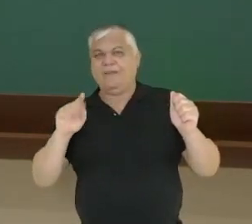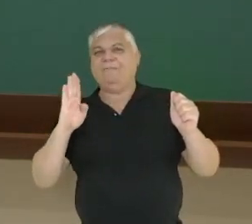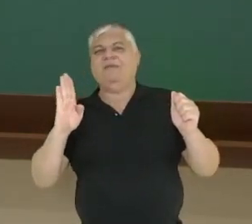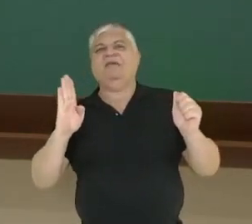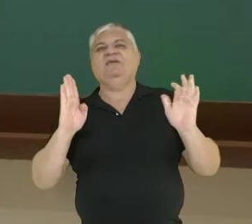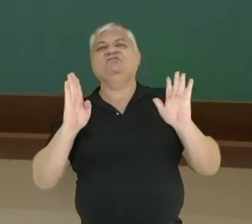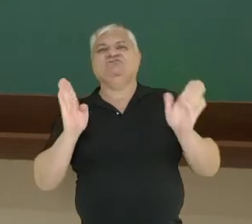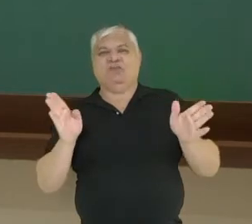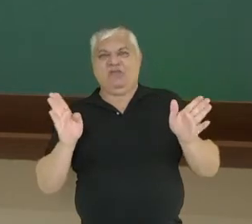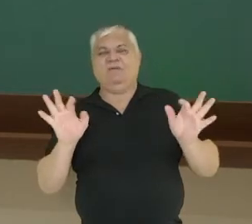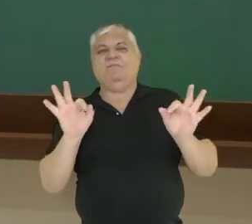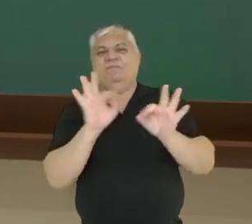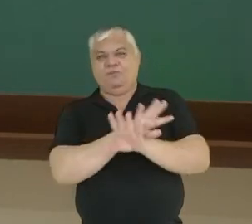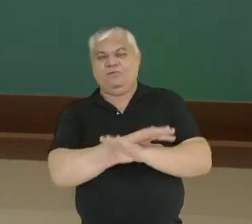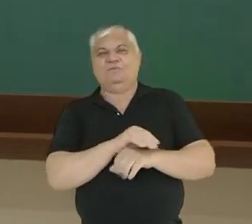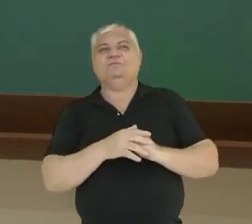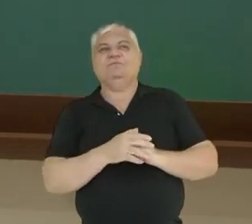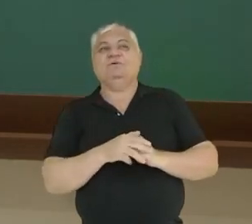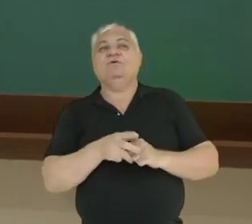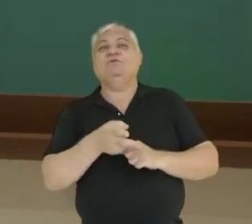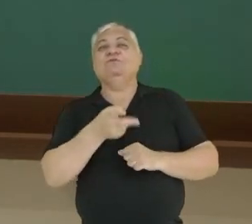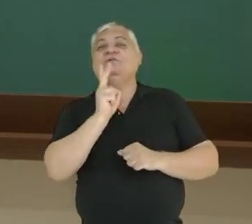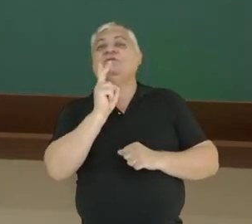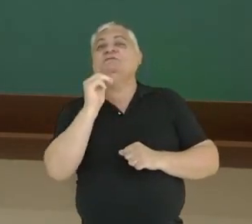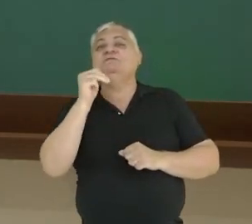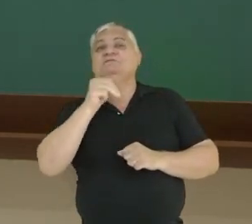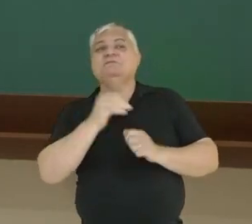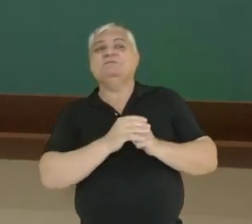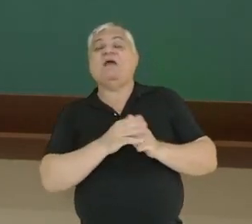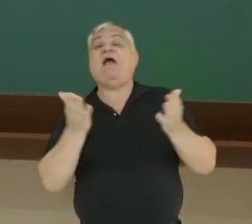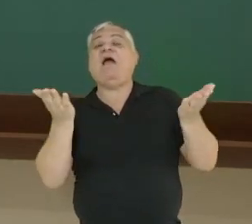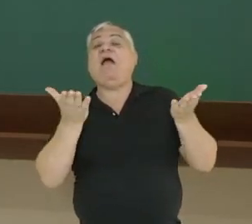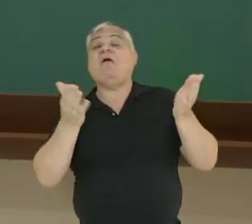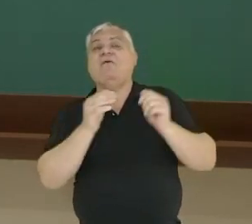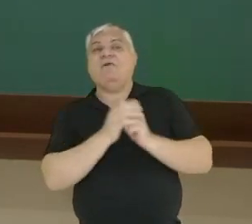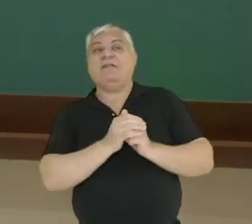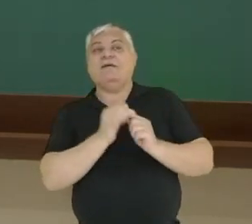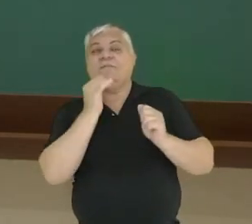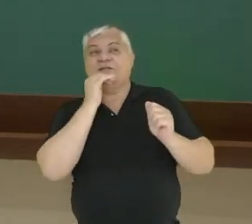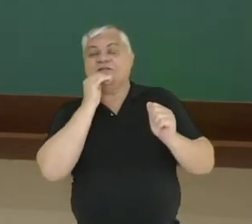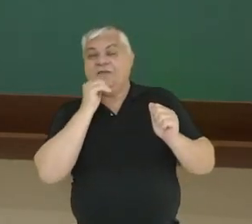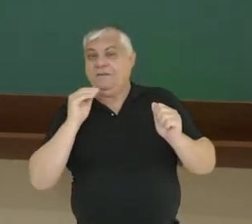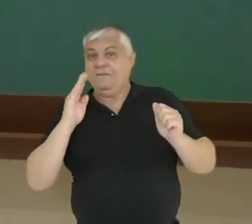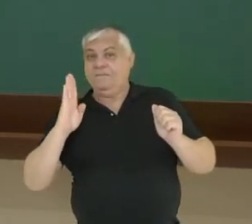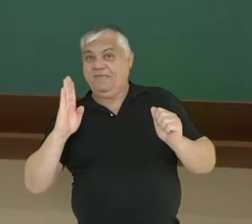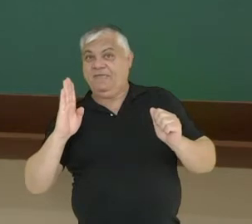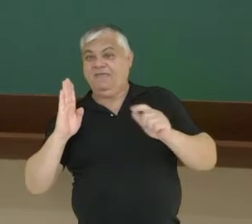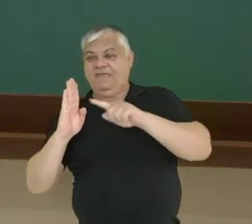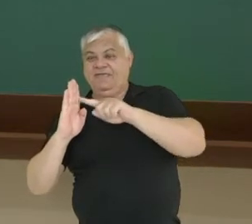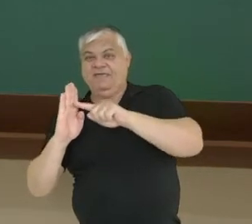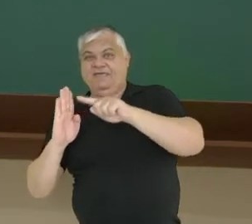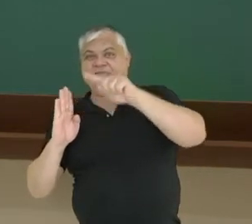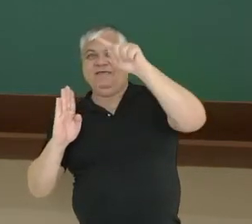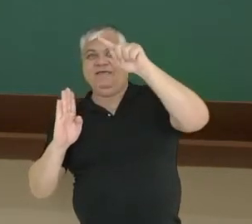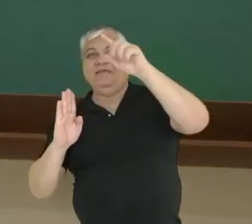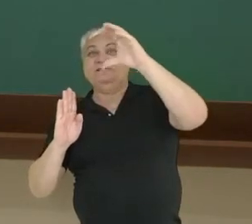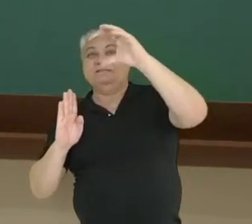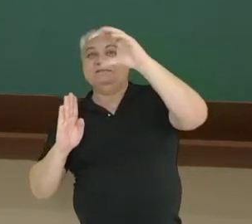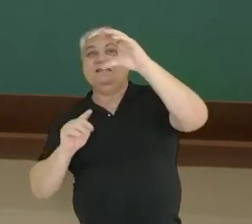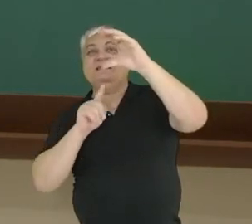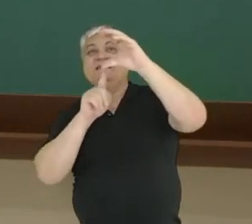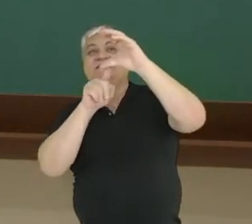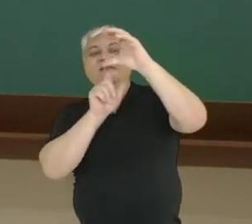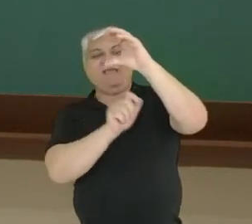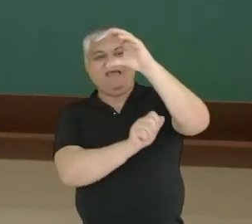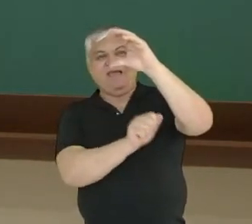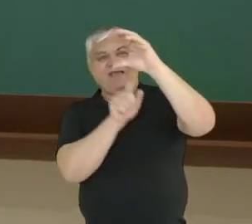estava traçado, certo? Agora você vai traçar o lado BC e o lado